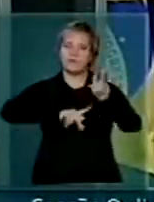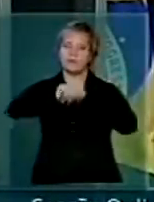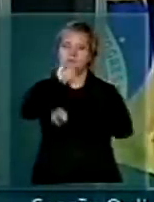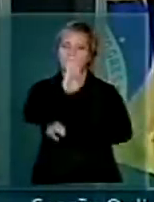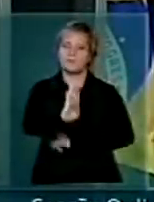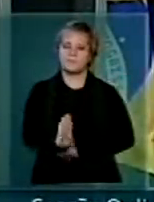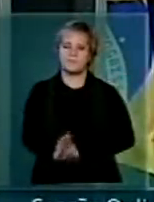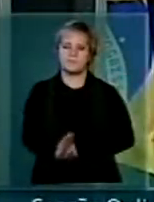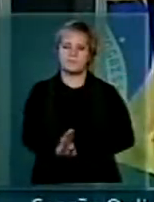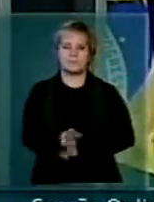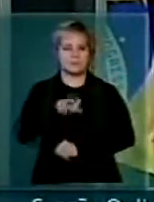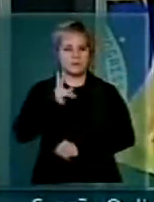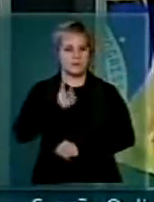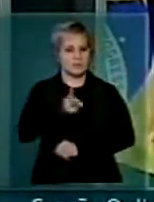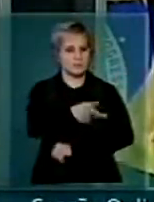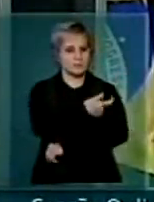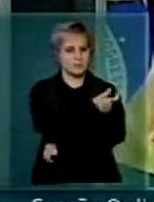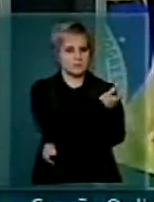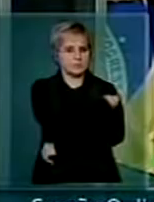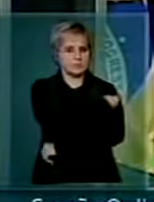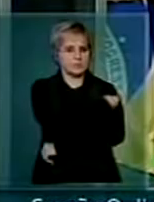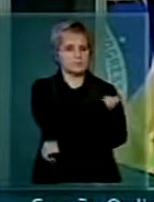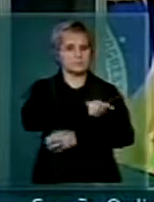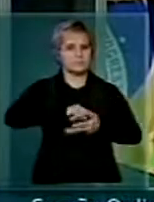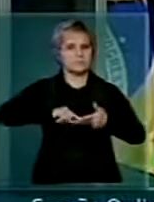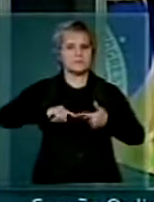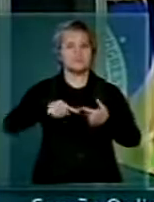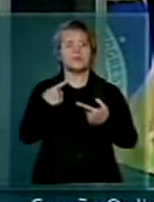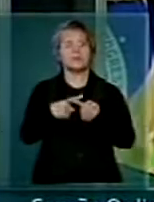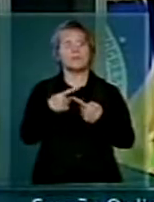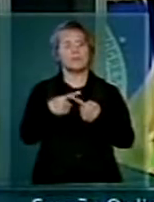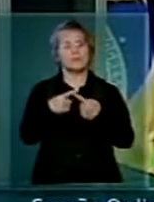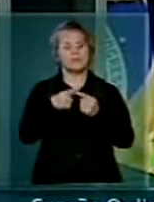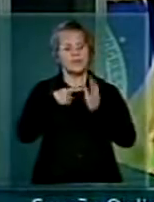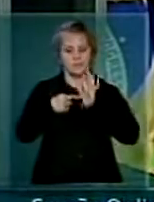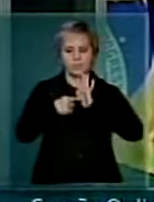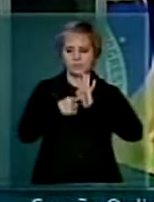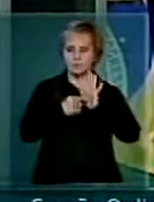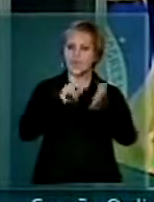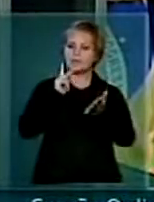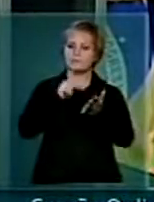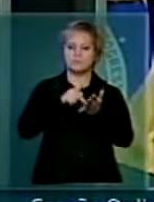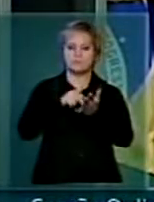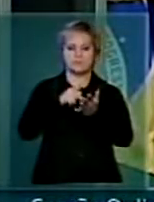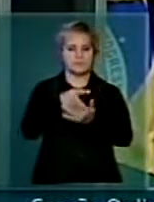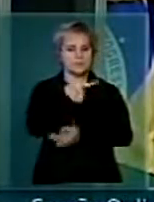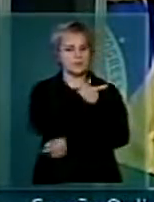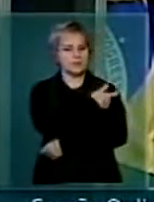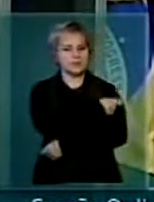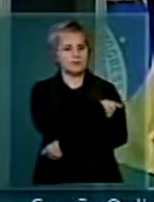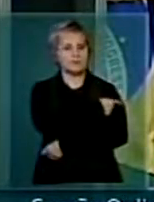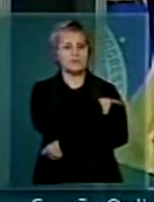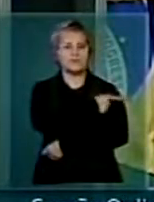para que continue se vacinando, porque tem mostrado historicamente que a vacina tem